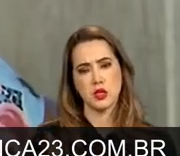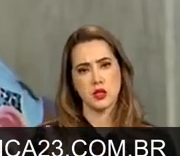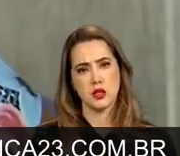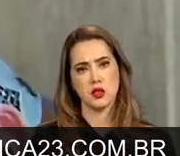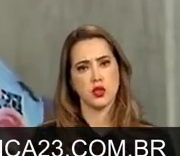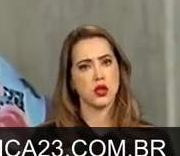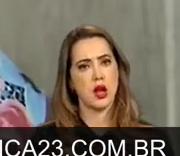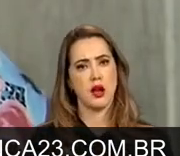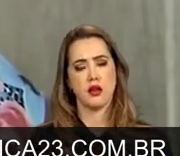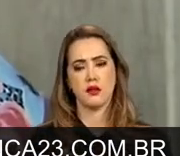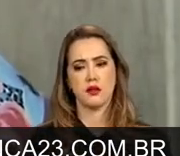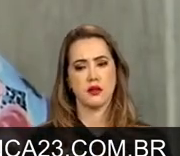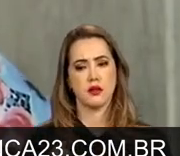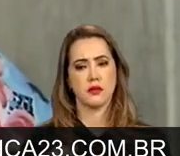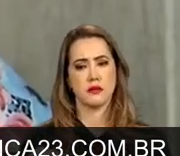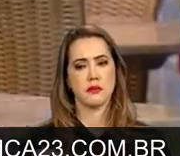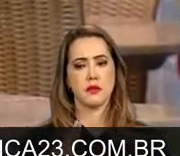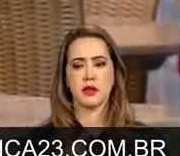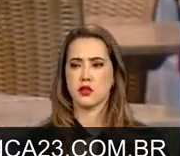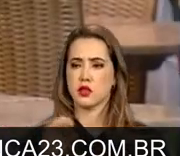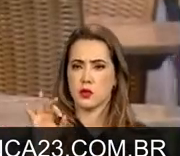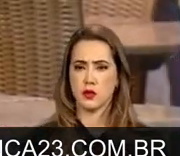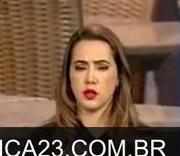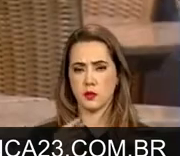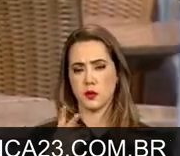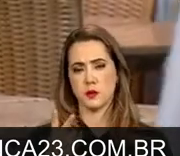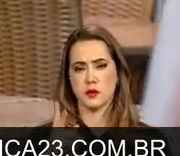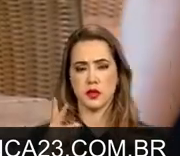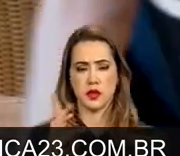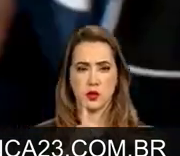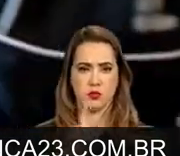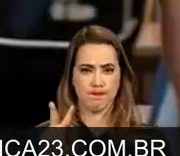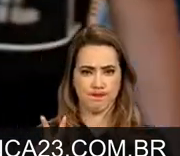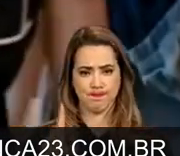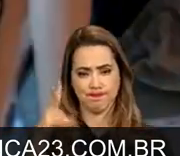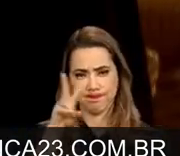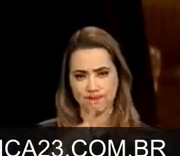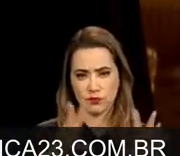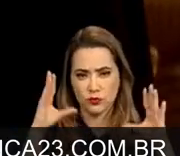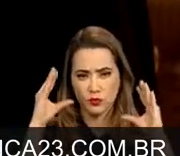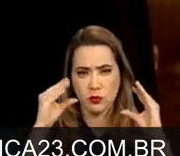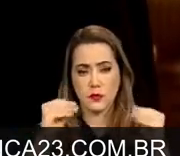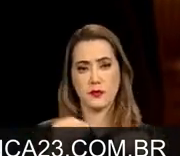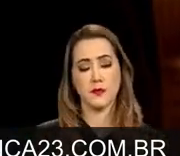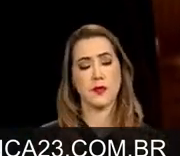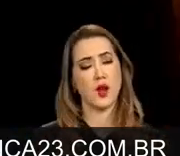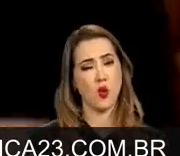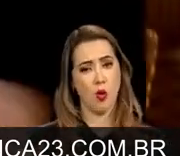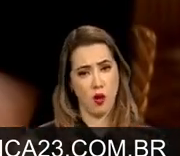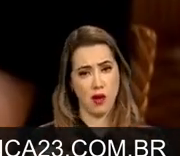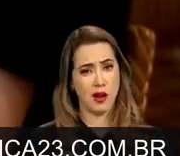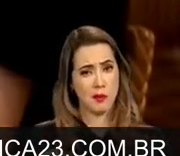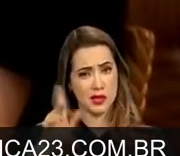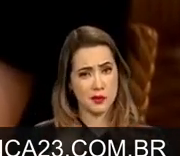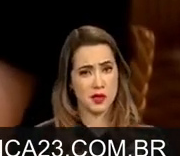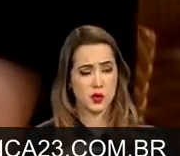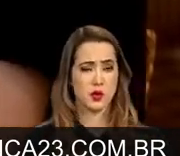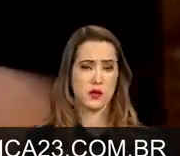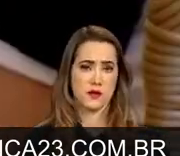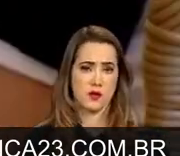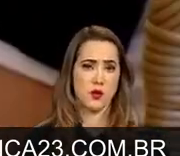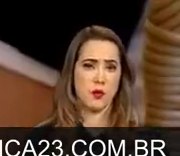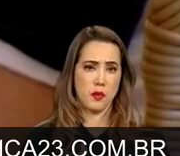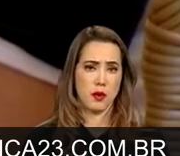já tava perdendo mais da metade. Assim como a Emilícia, cada vez mais brasileiros sofrem com as consequências do colesterol alto no